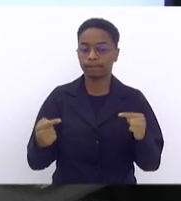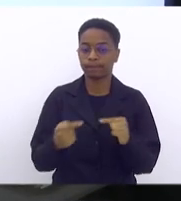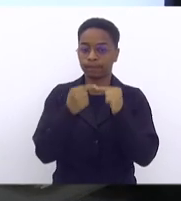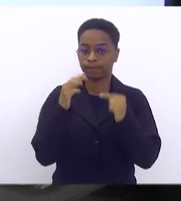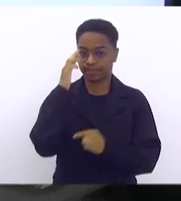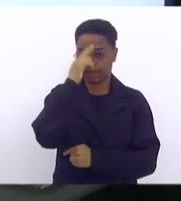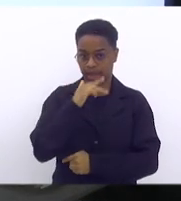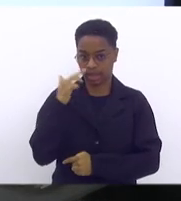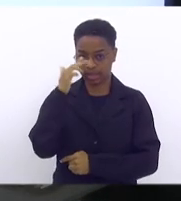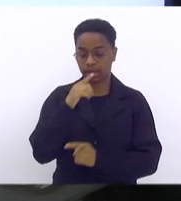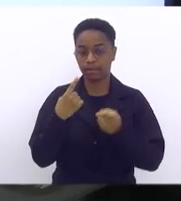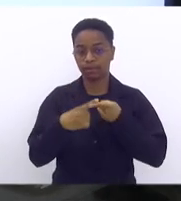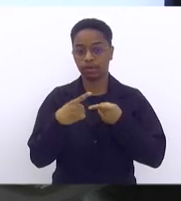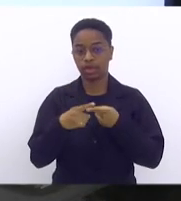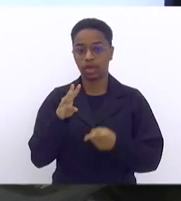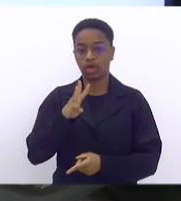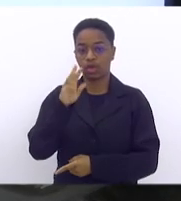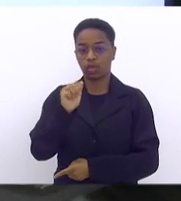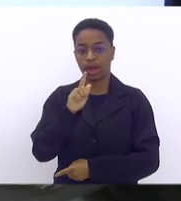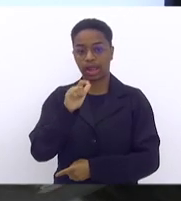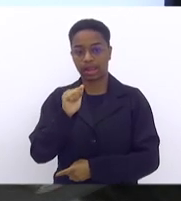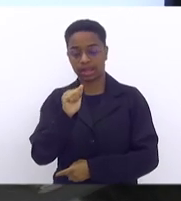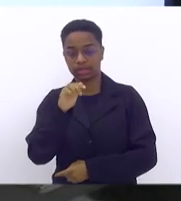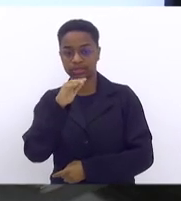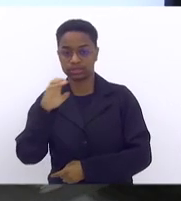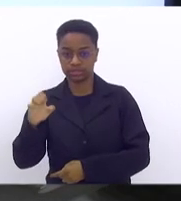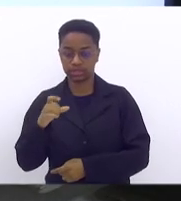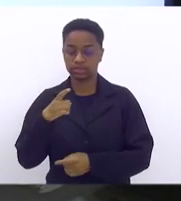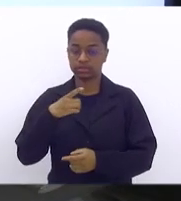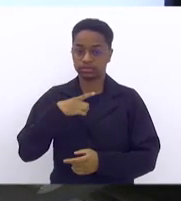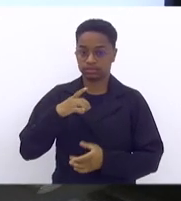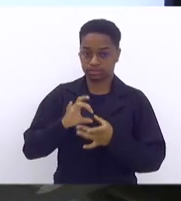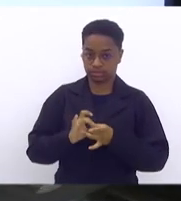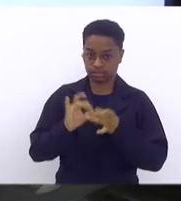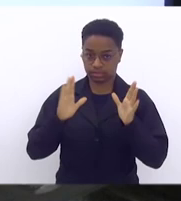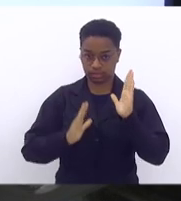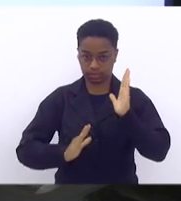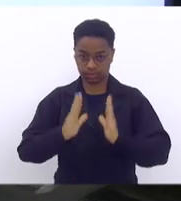racializada, o Wallace estava respondendo o processo em liberdade na época da